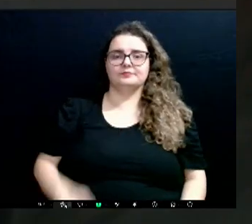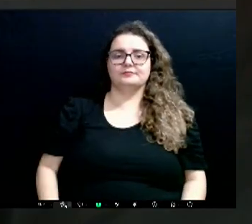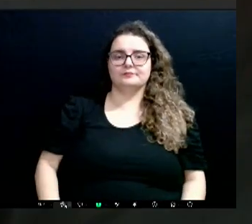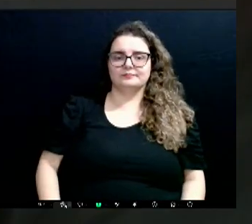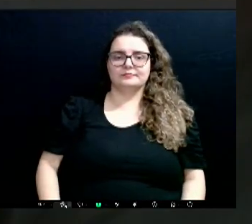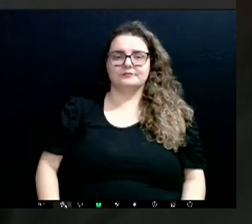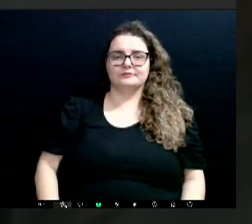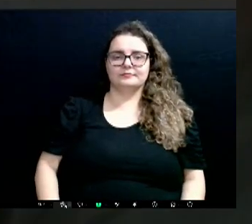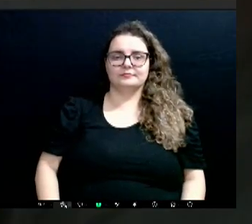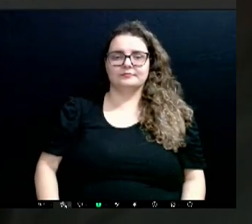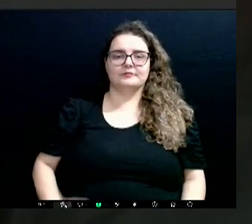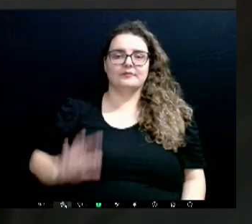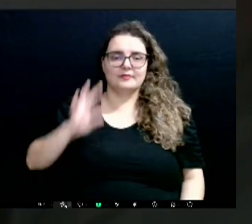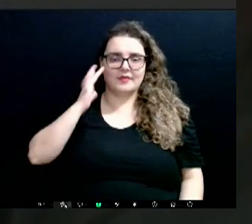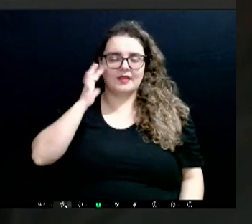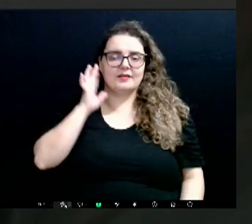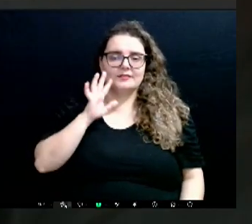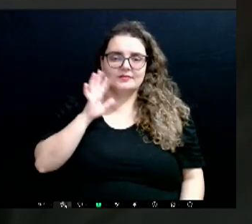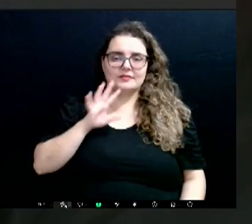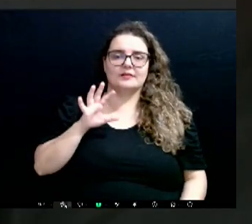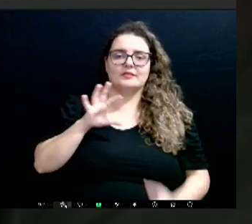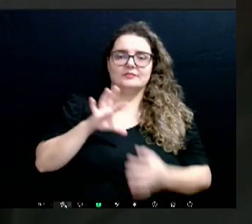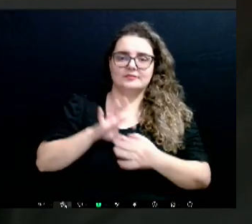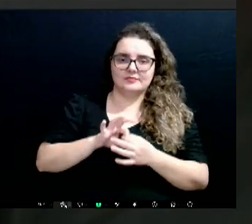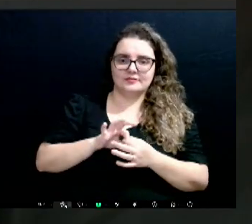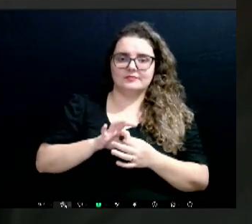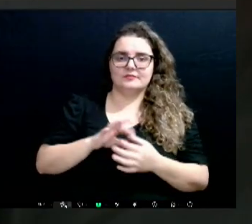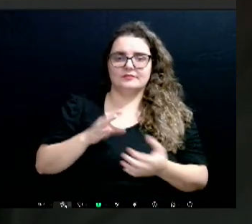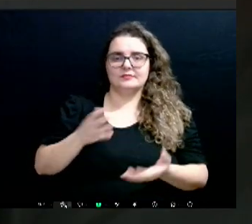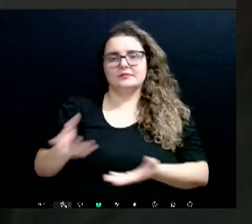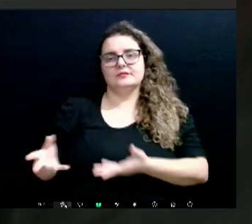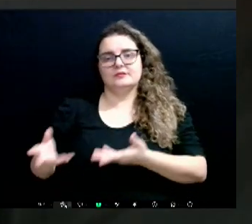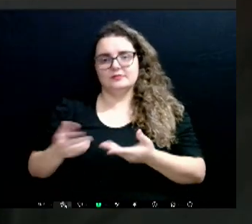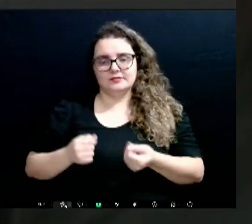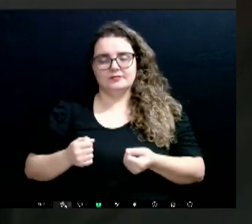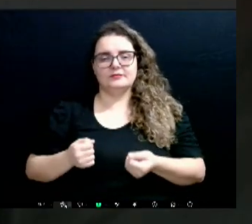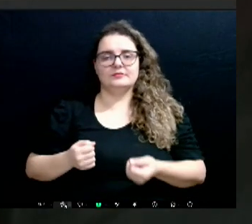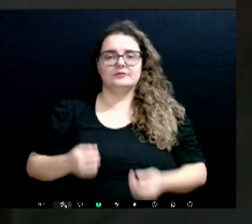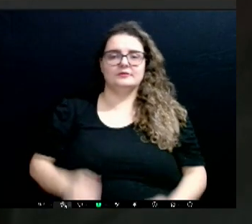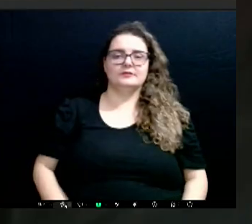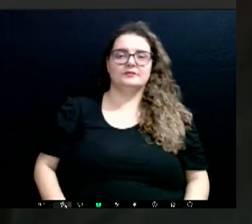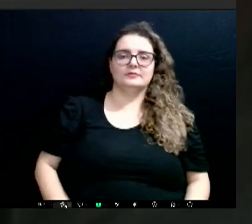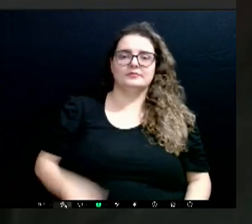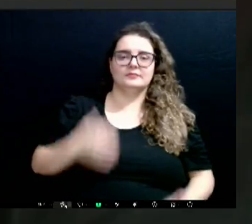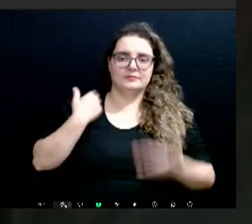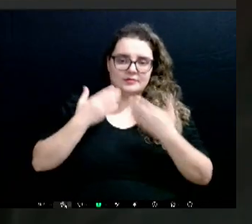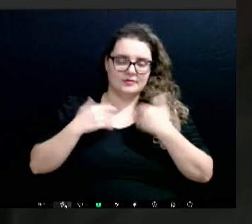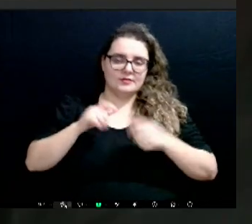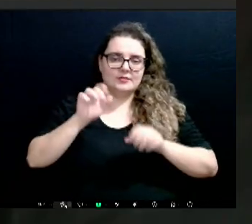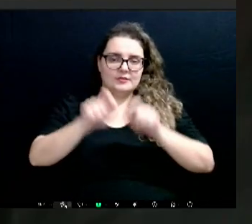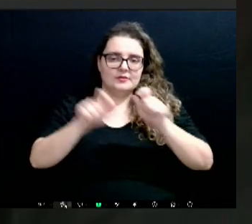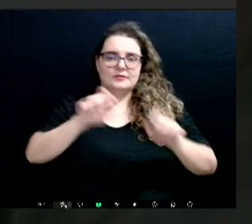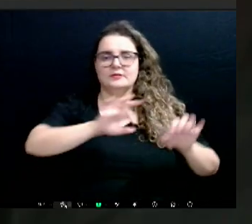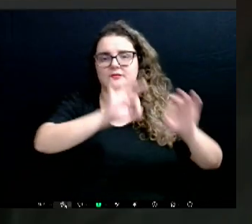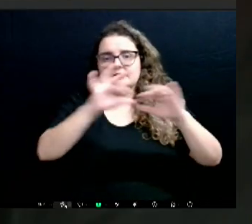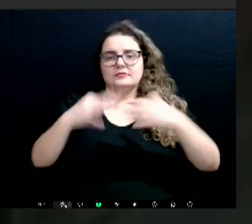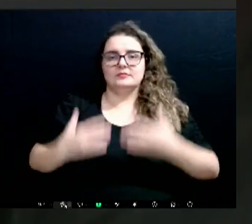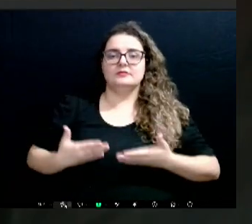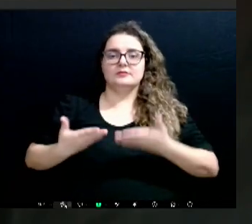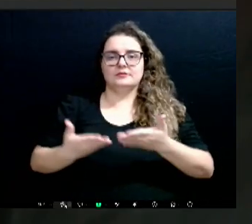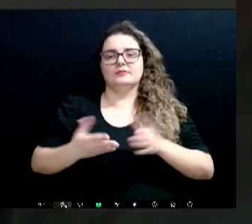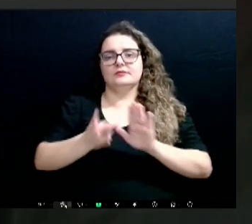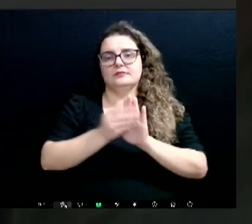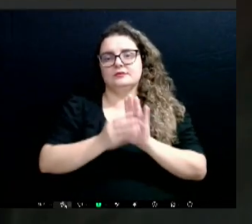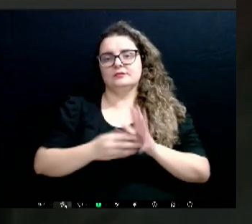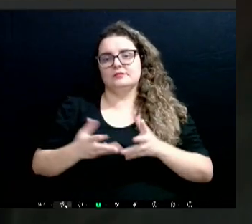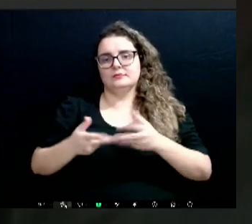legal essa conexão das nossas convidadas, dos nossos convidados aqui, que acabam trazendo um conteúdo riquíssimo pra gente. A gente